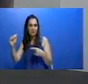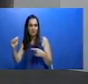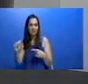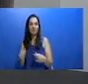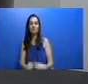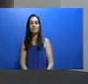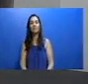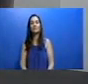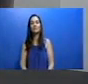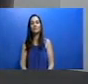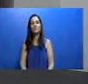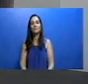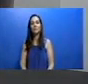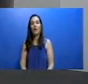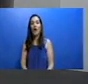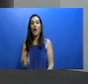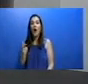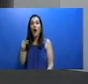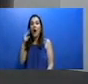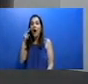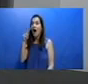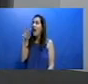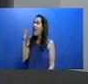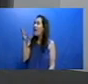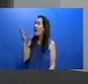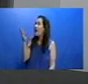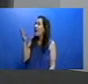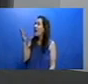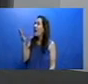produto. Olha esse aqui.